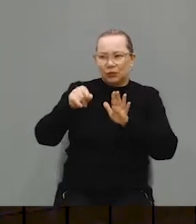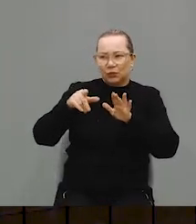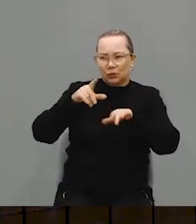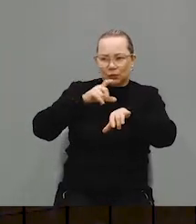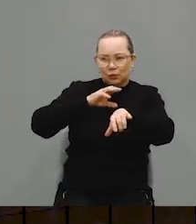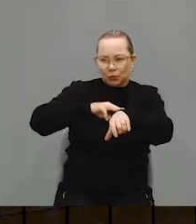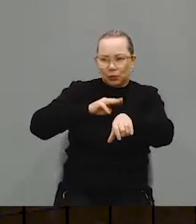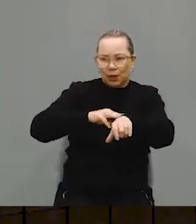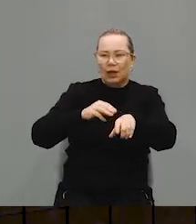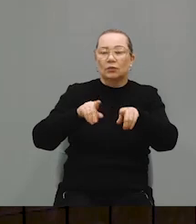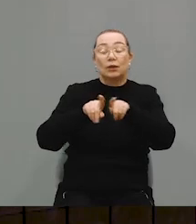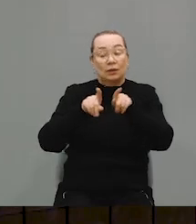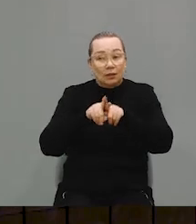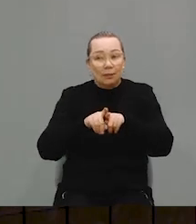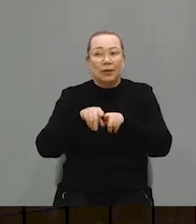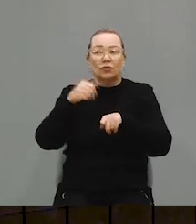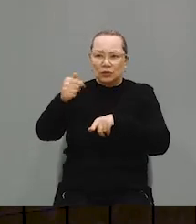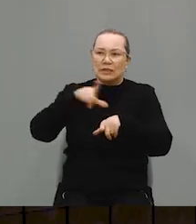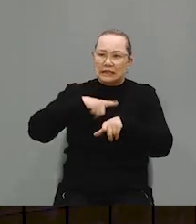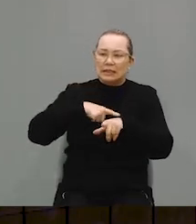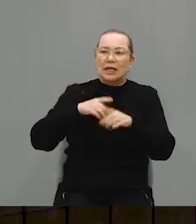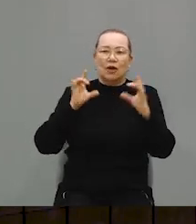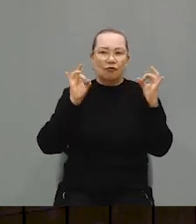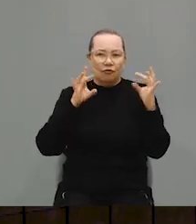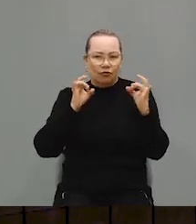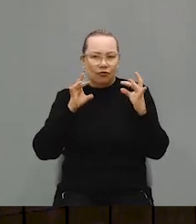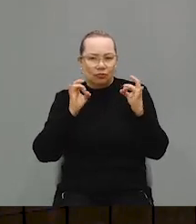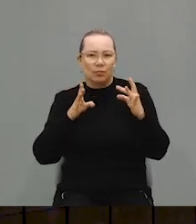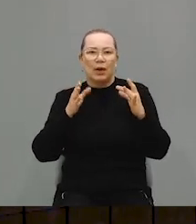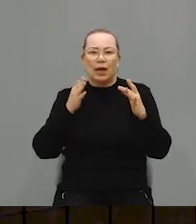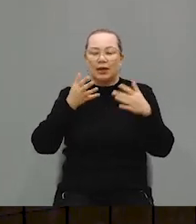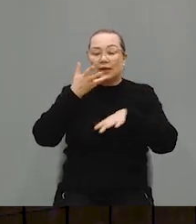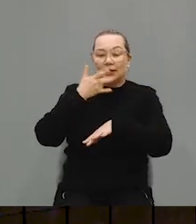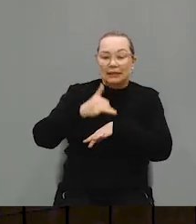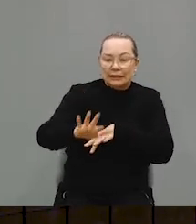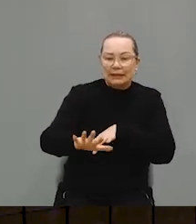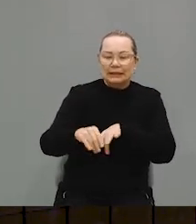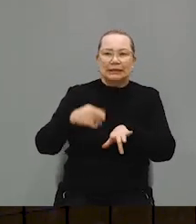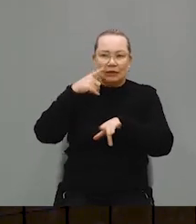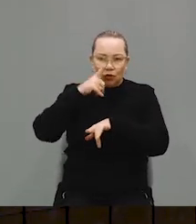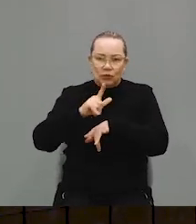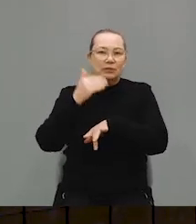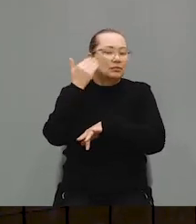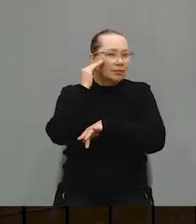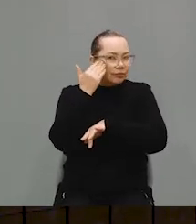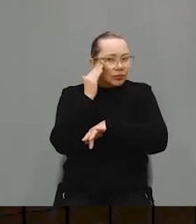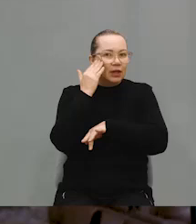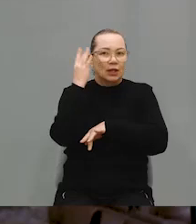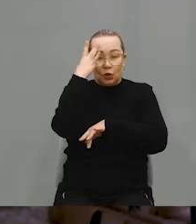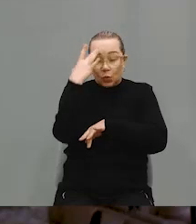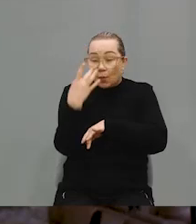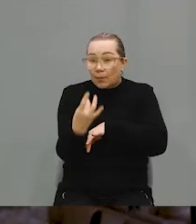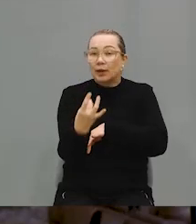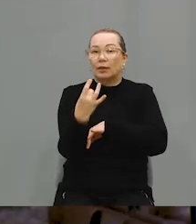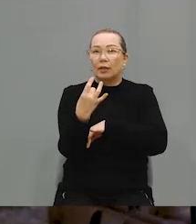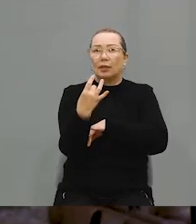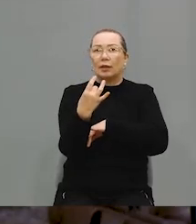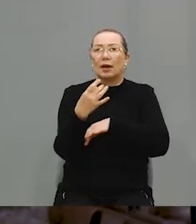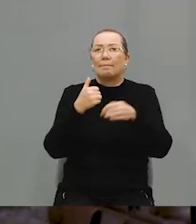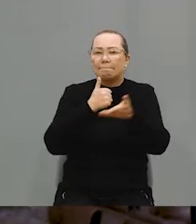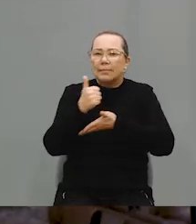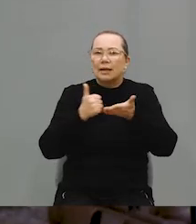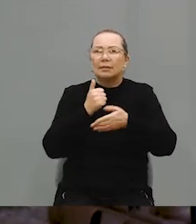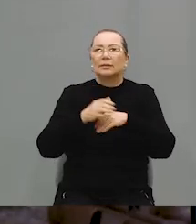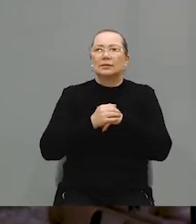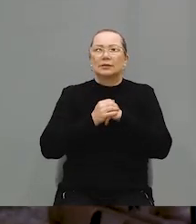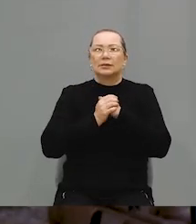e já emendando, vocês recebem um feedback, sobretudo das crianças, elas conseguem compreender a essência?